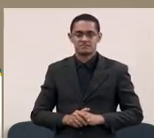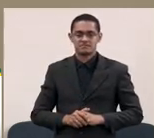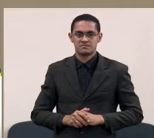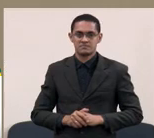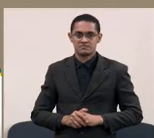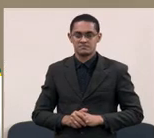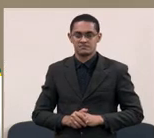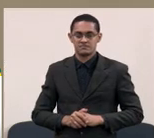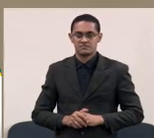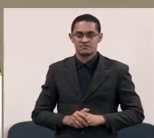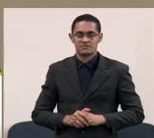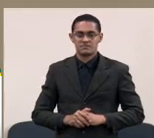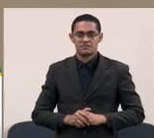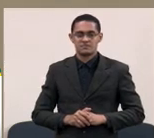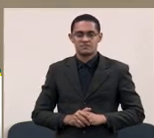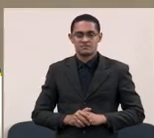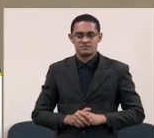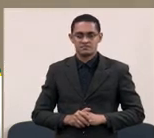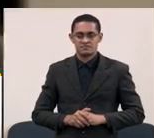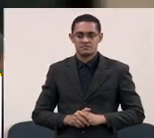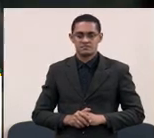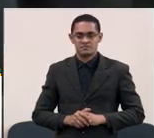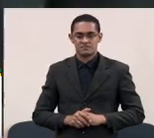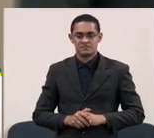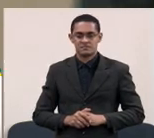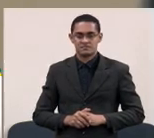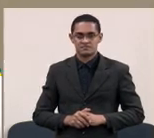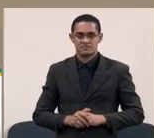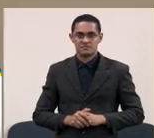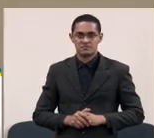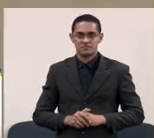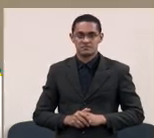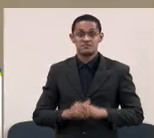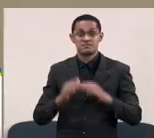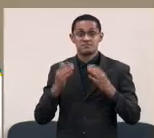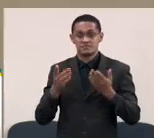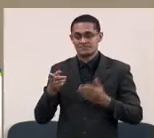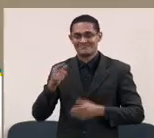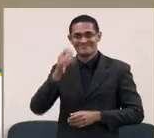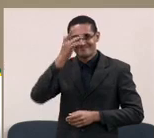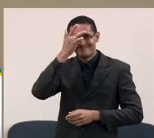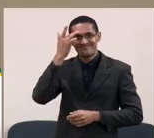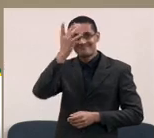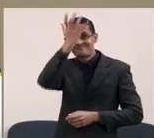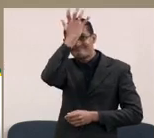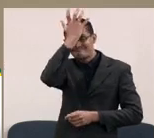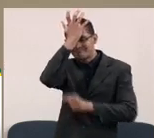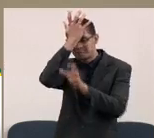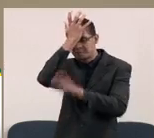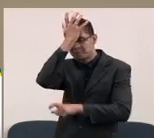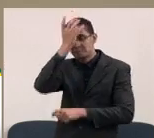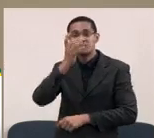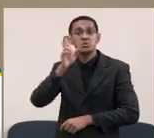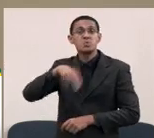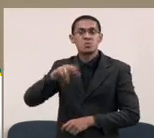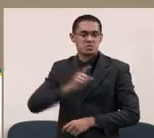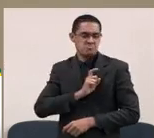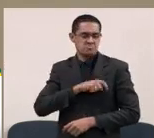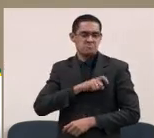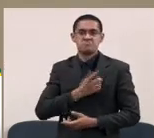com autismo, ela não tem esse crivo natural. Então, ela não tem malícia, ela não tem maldade. E ela